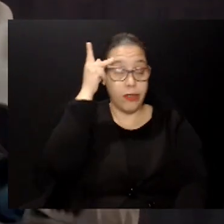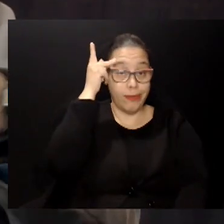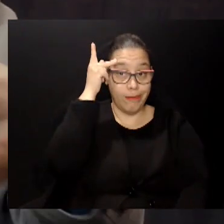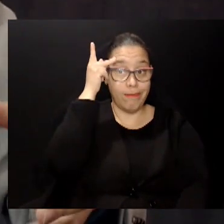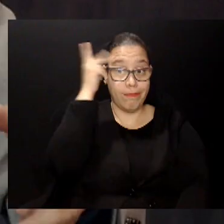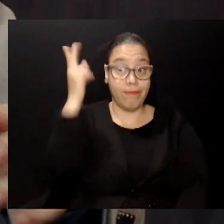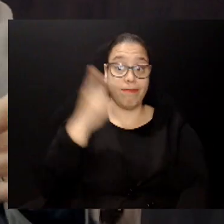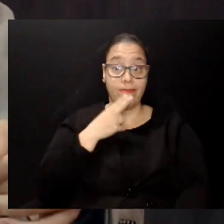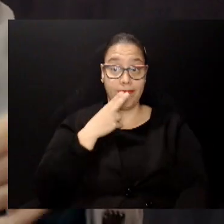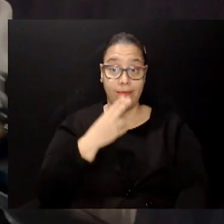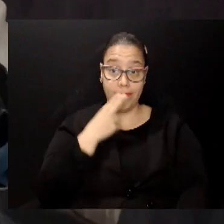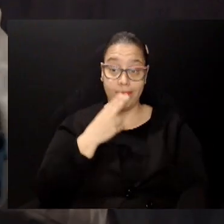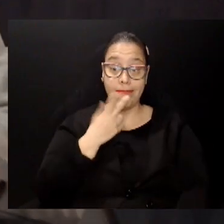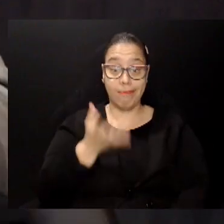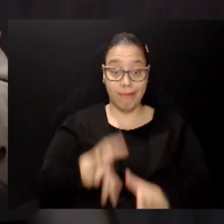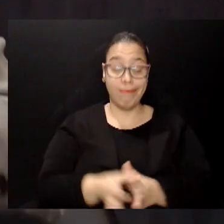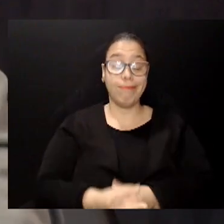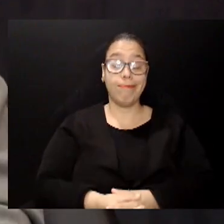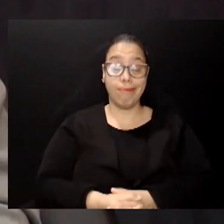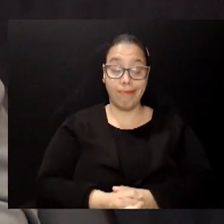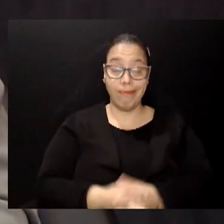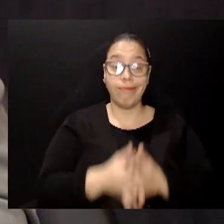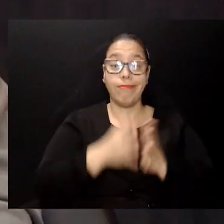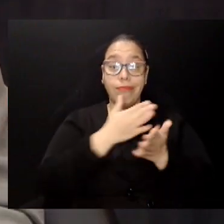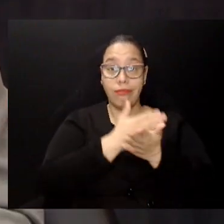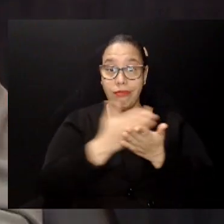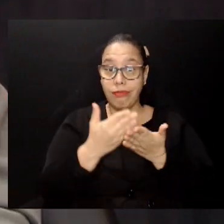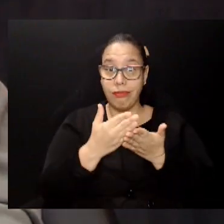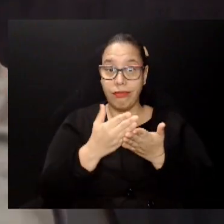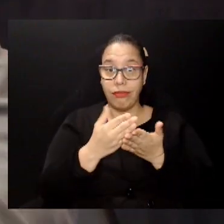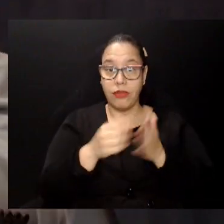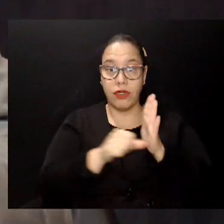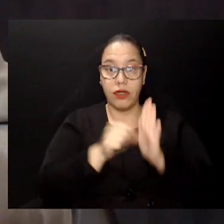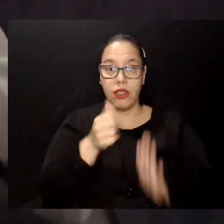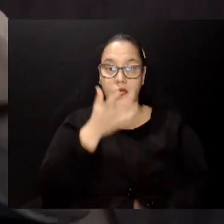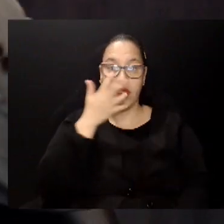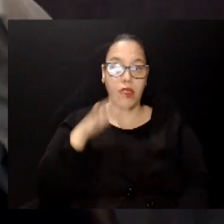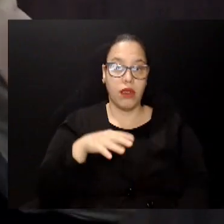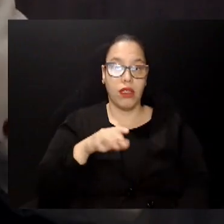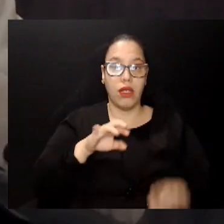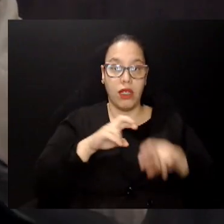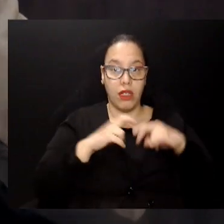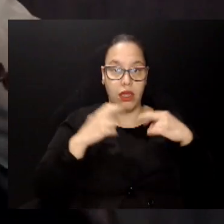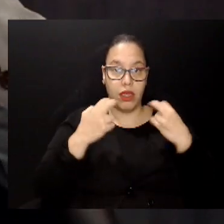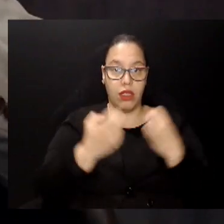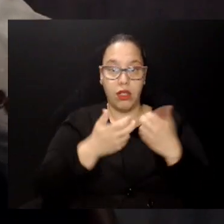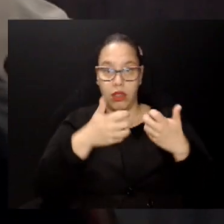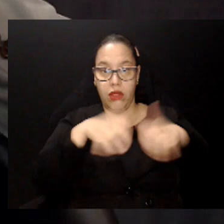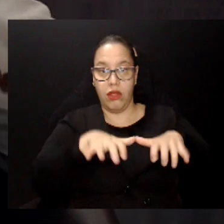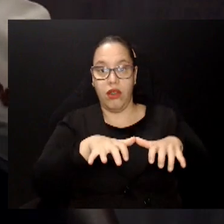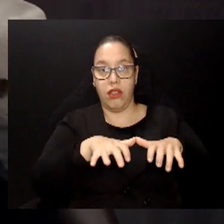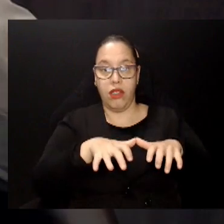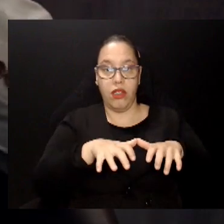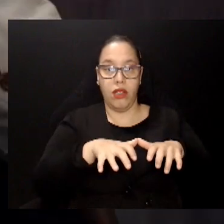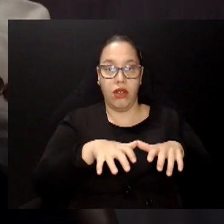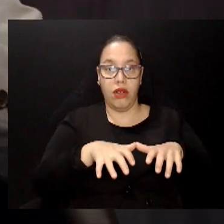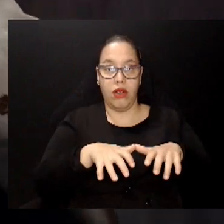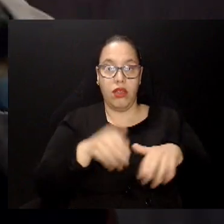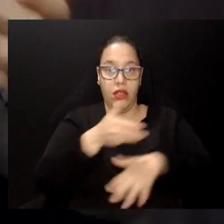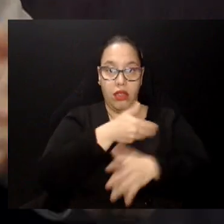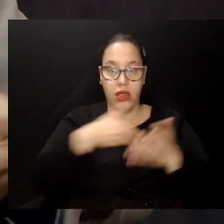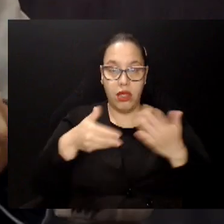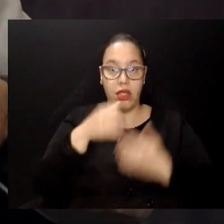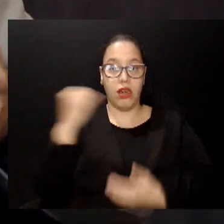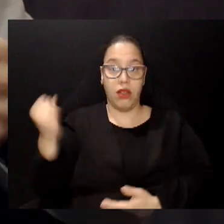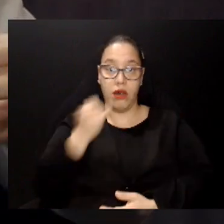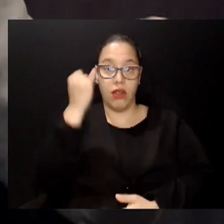assim, quantas pessoas começaram, e você pergunta, como foi o seu primeiro cigarro? Eu tava lá na roda de amigos, nem queria, mas aí tava lá, então socialmente era importante experimentar para fazer